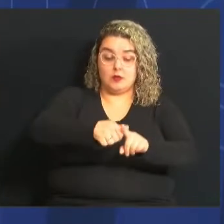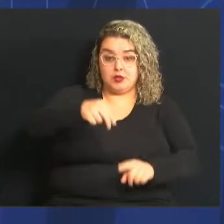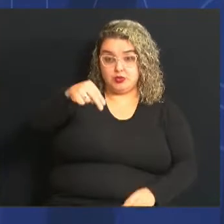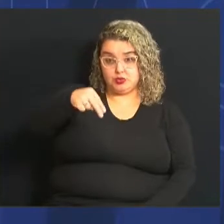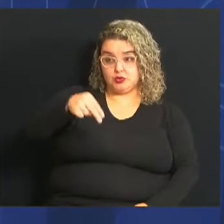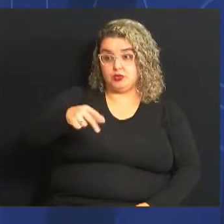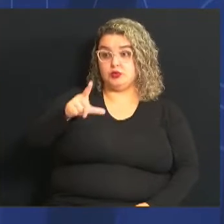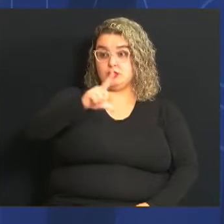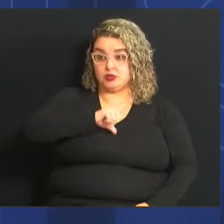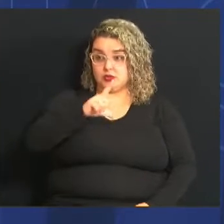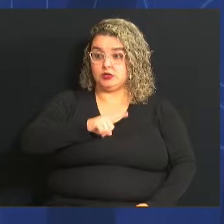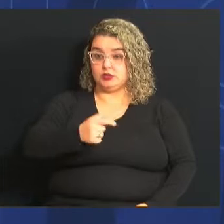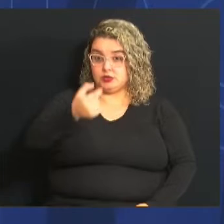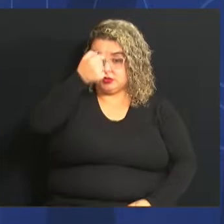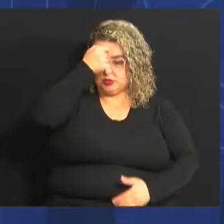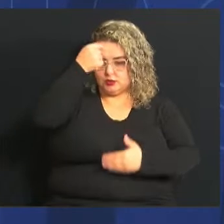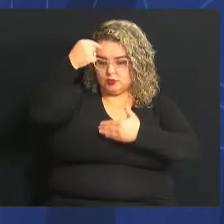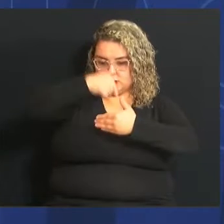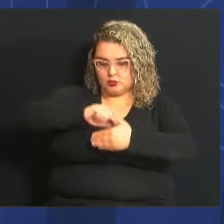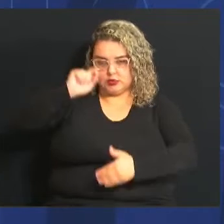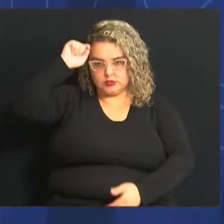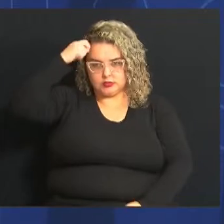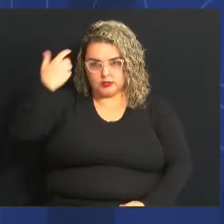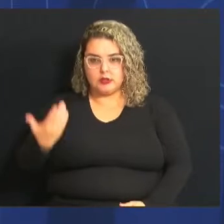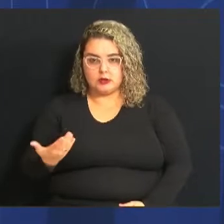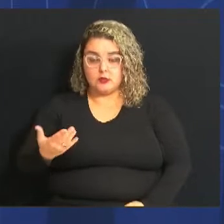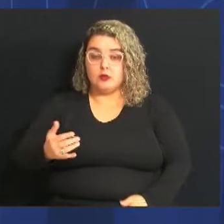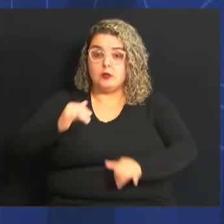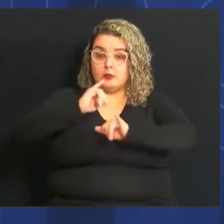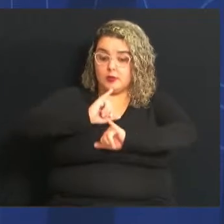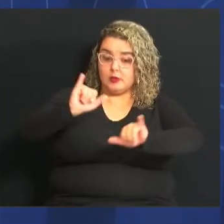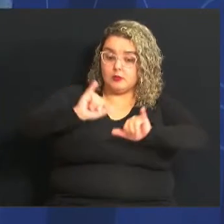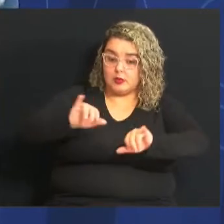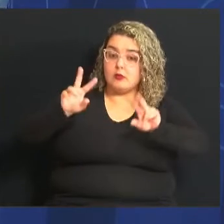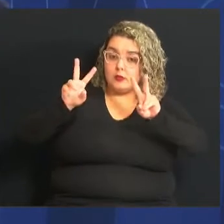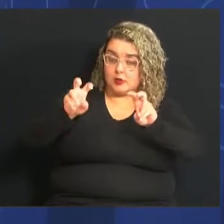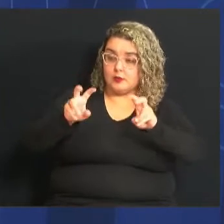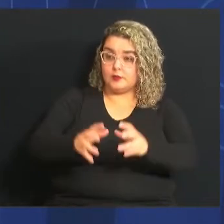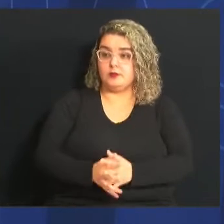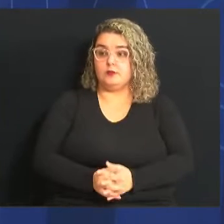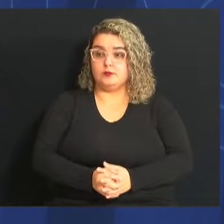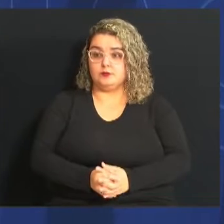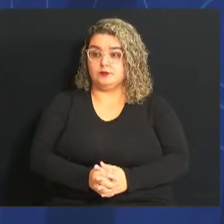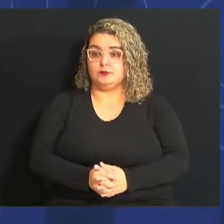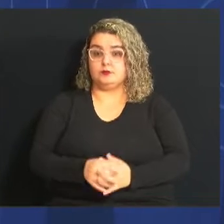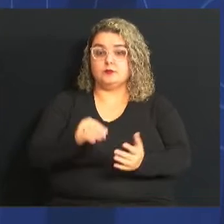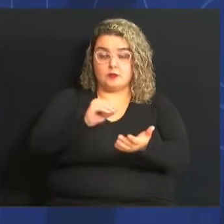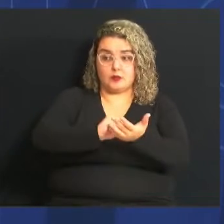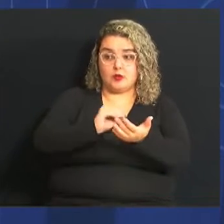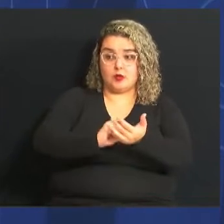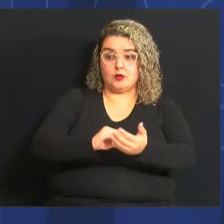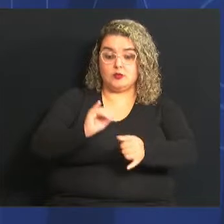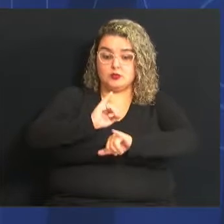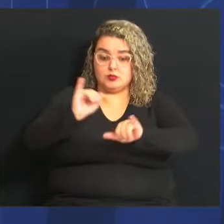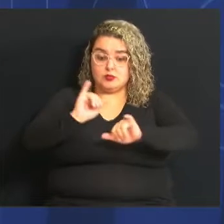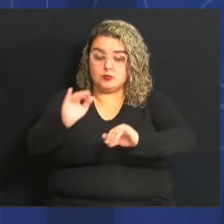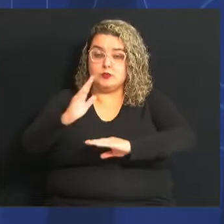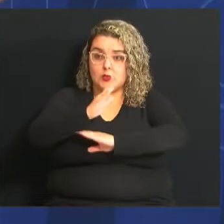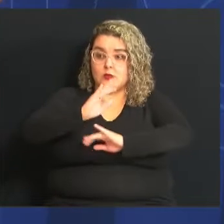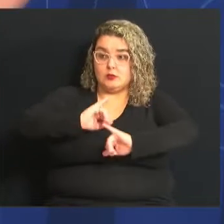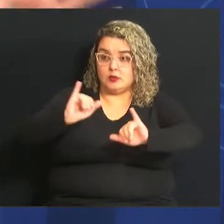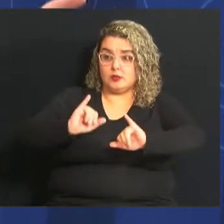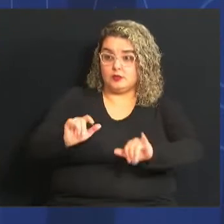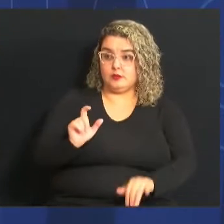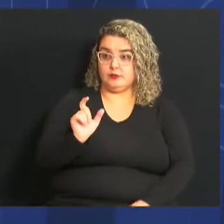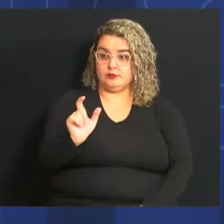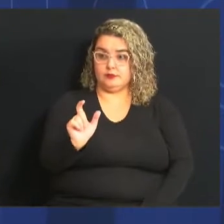temos a consciência negra, nós vamos abordar este assunto. Na última edição do nosso Câmara Notícia foi a